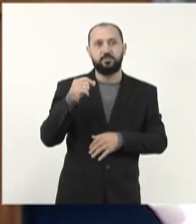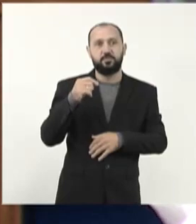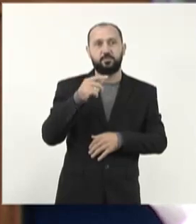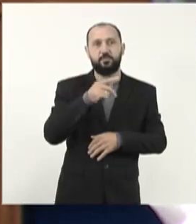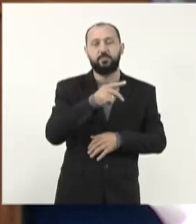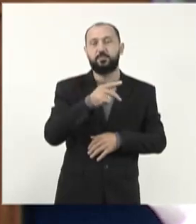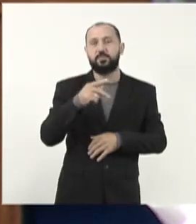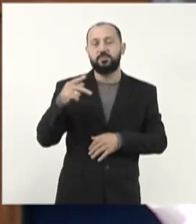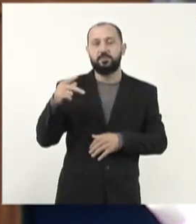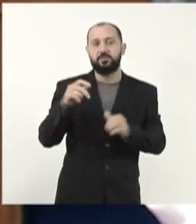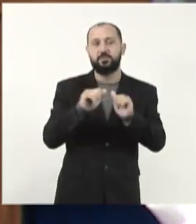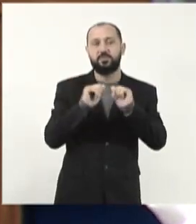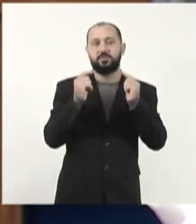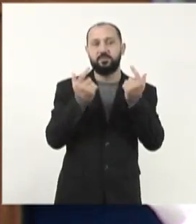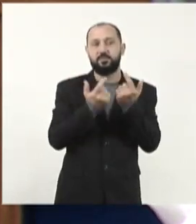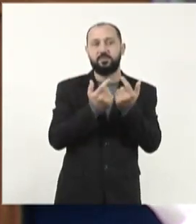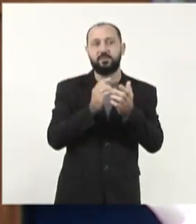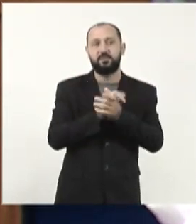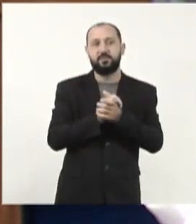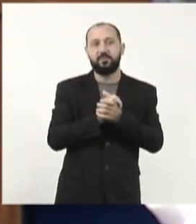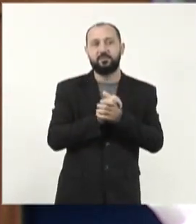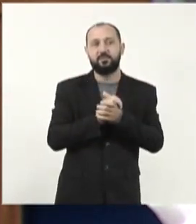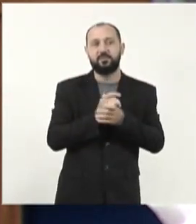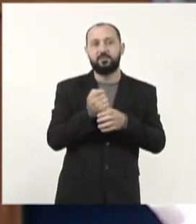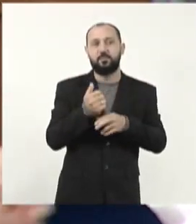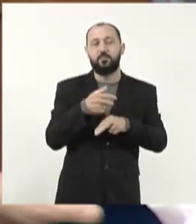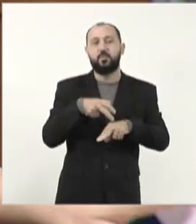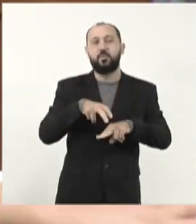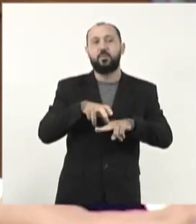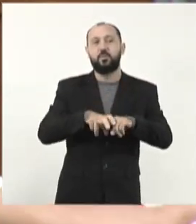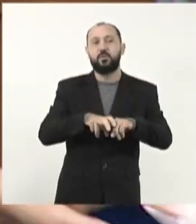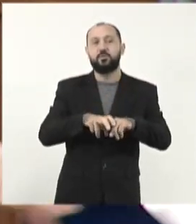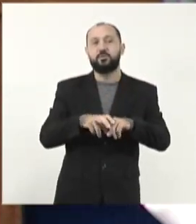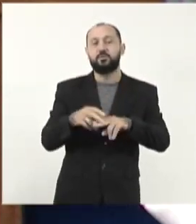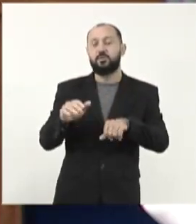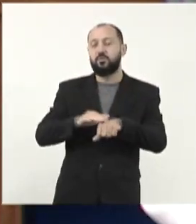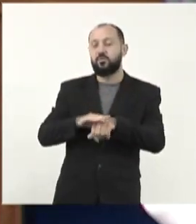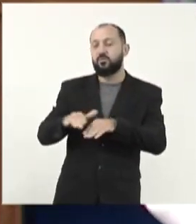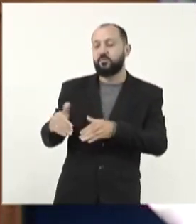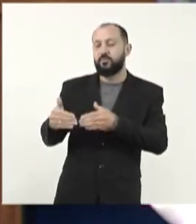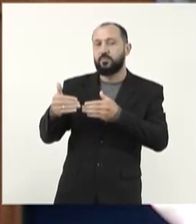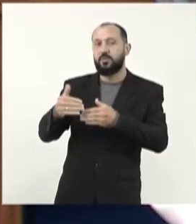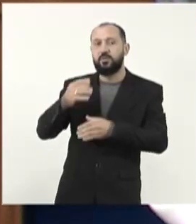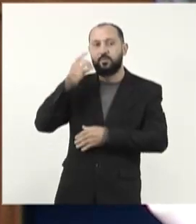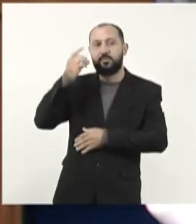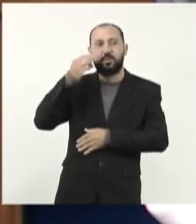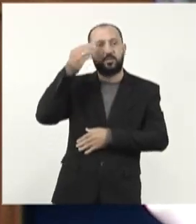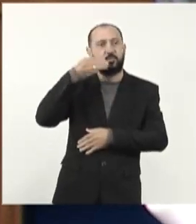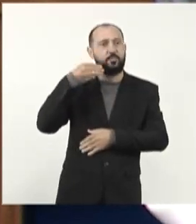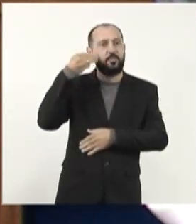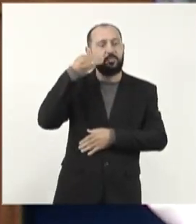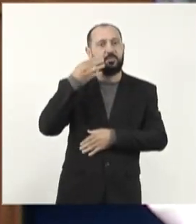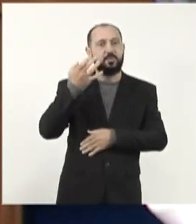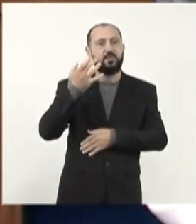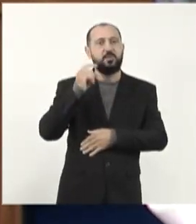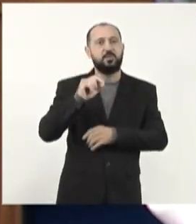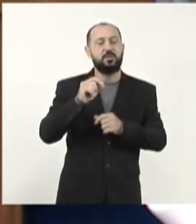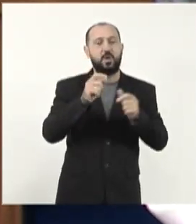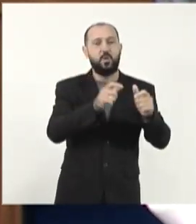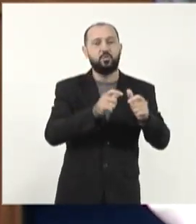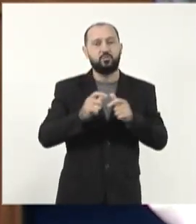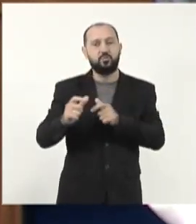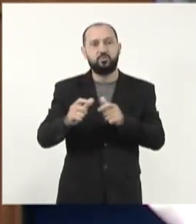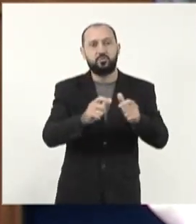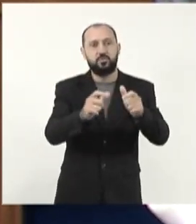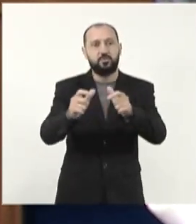da Assembleia, né? A gente, nesse pouco tempo de espaço, conversava aqui com a deputada Mara, que nós queremos ocupar todos os